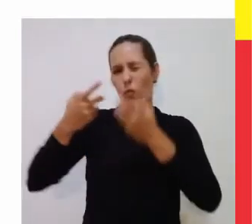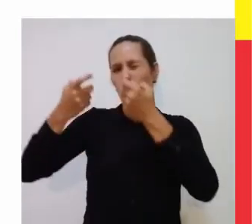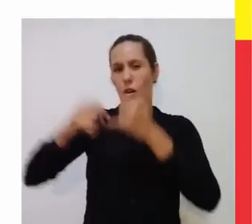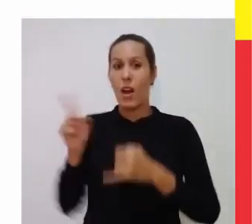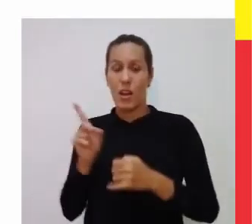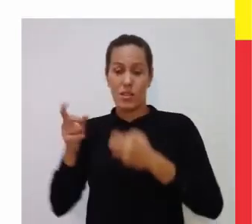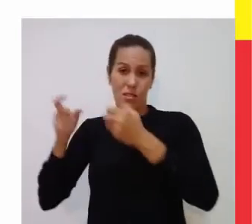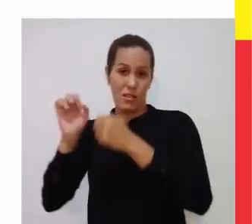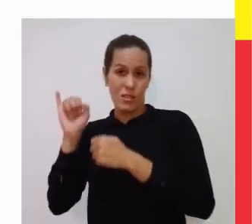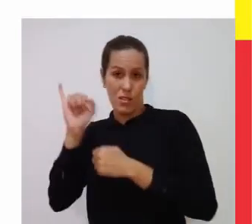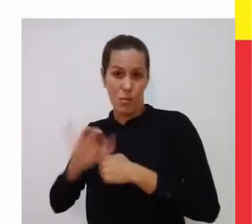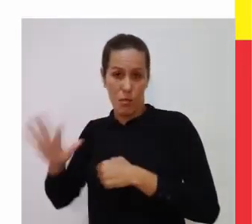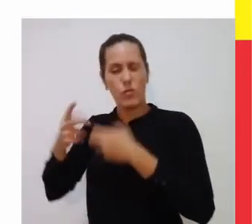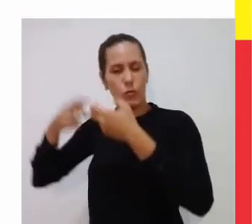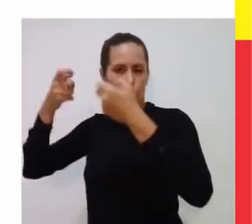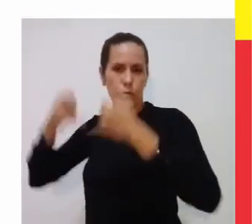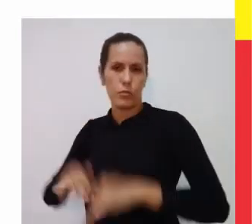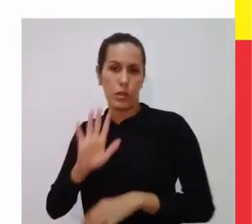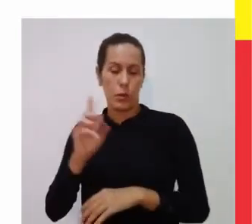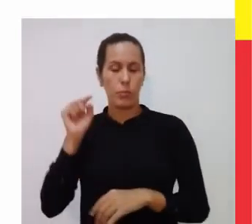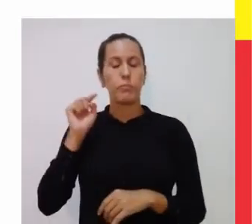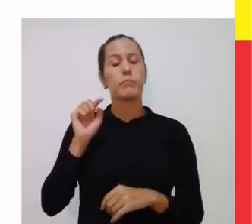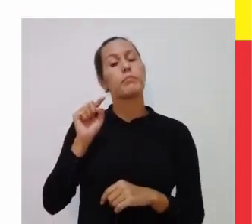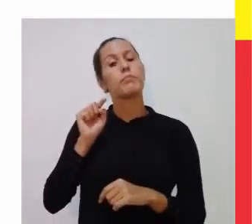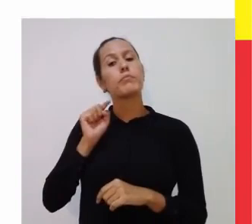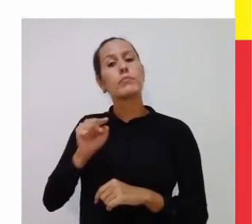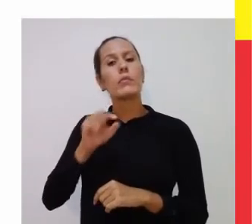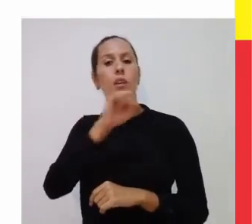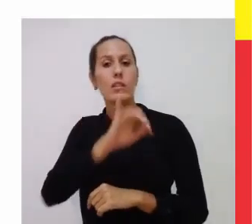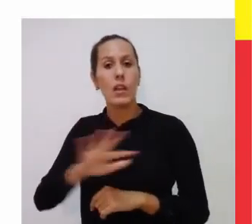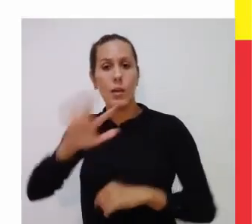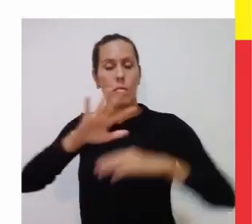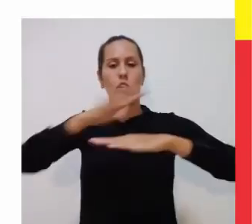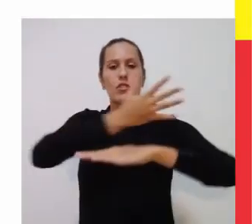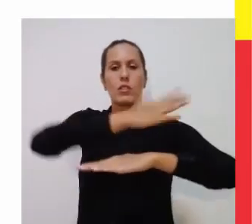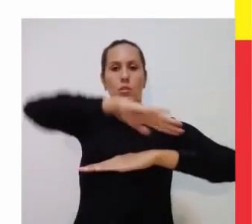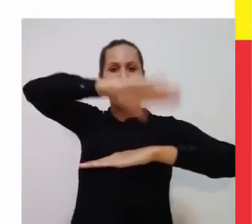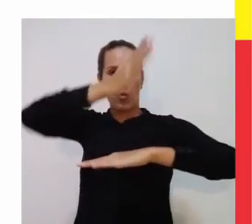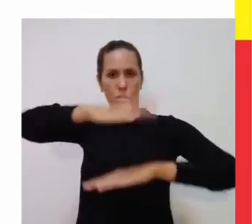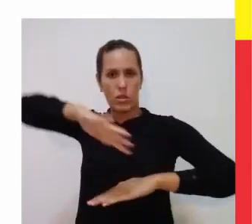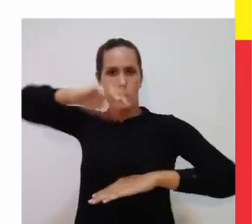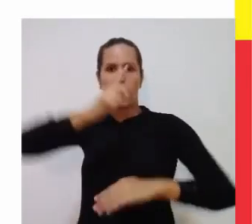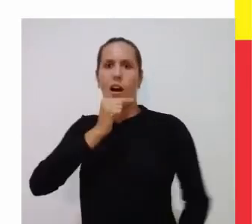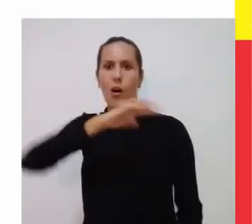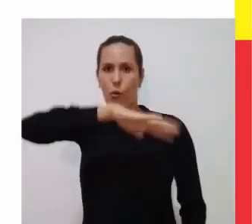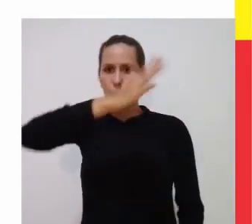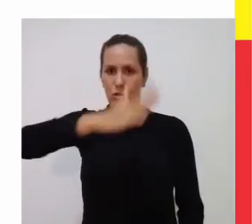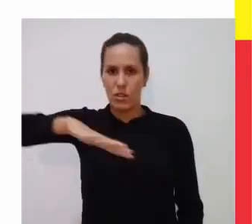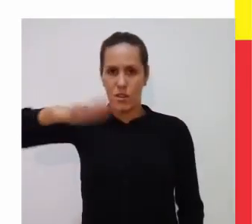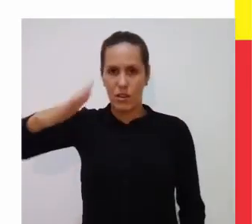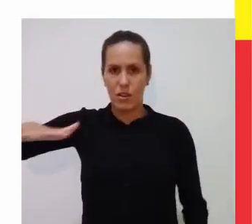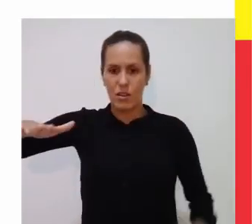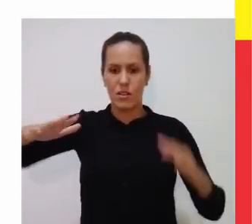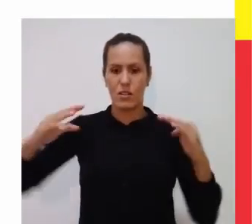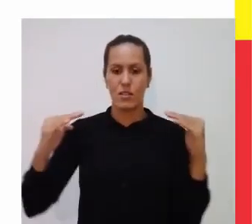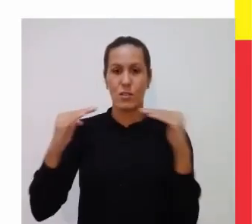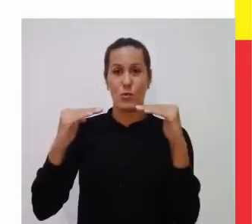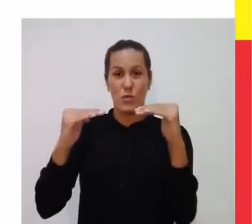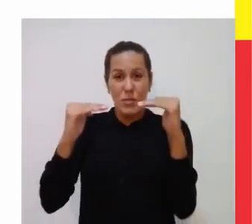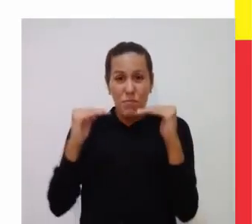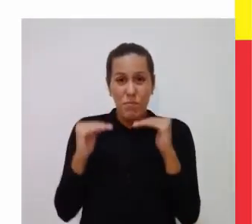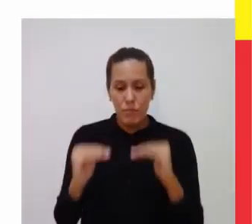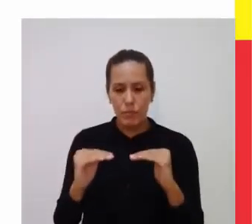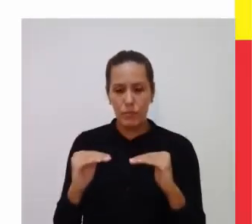imagem aqui que vocês estão observando agora, tá? Então, nessa imagem vocês veem que acima está o oceano, certo? E abaixo está a questão